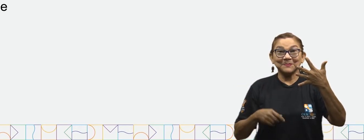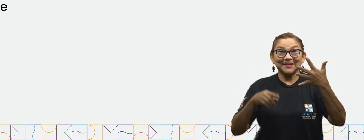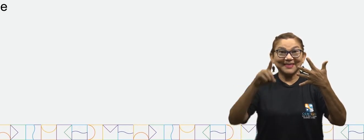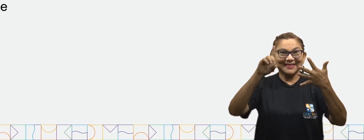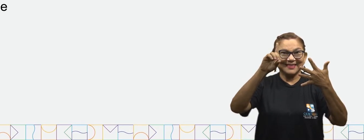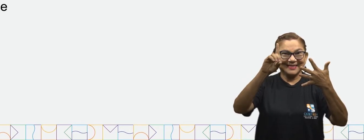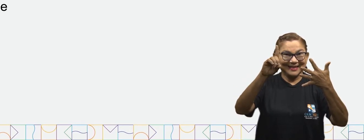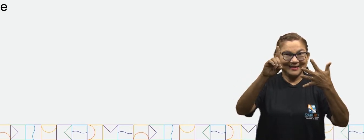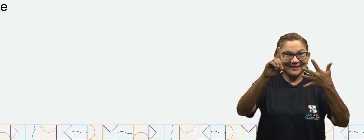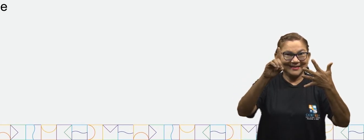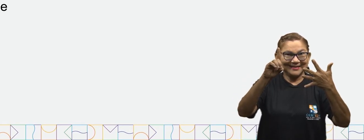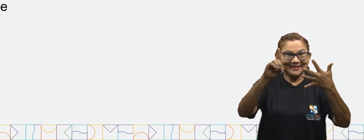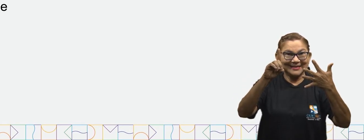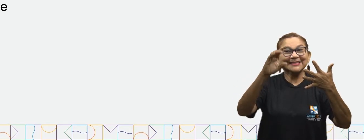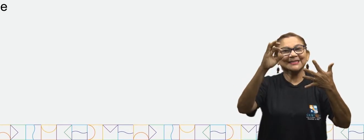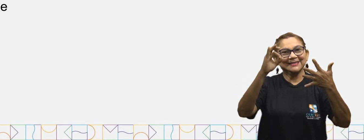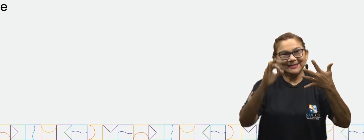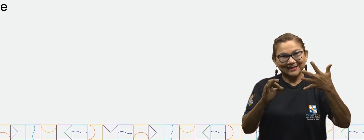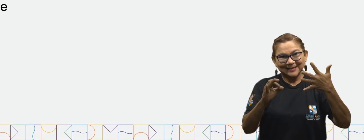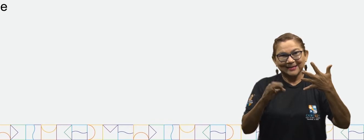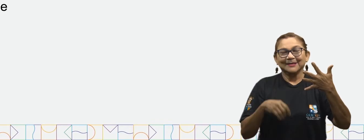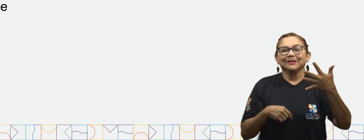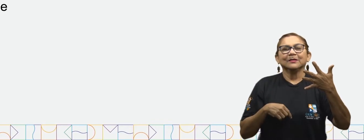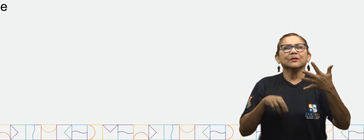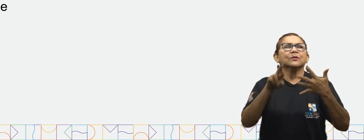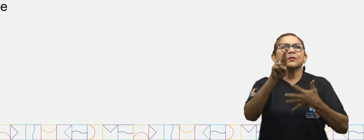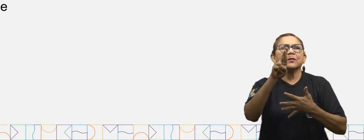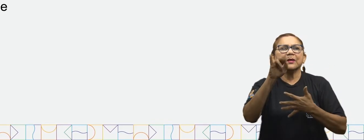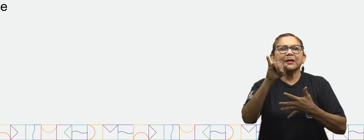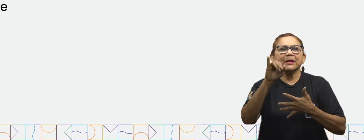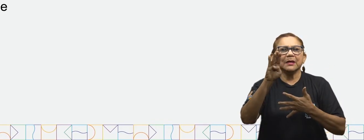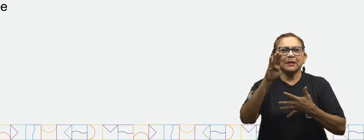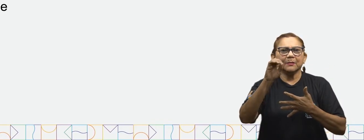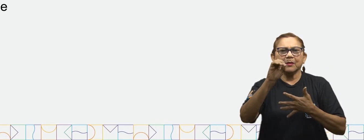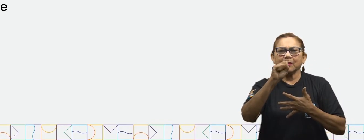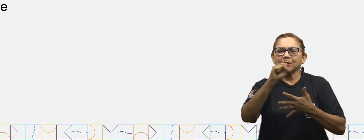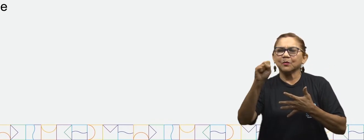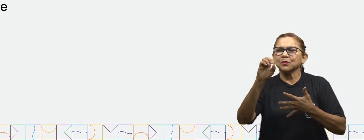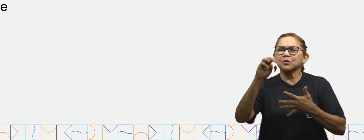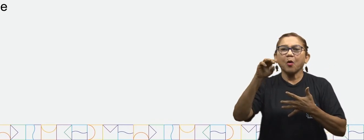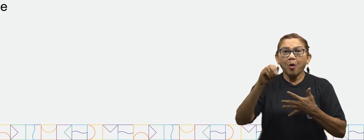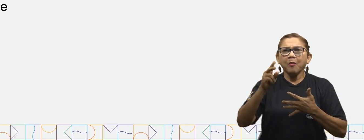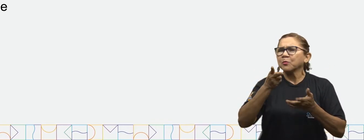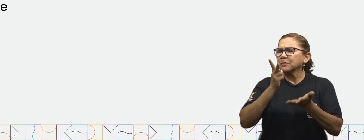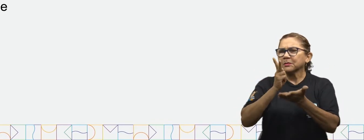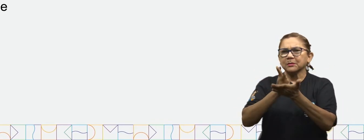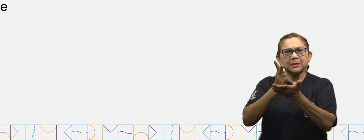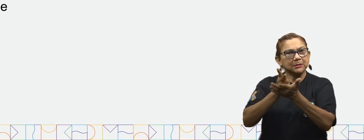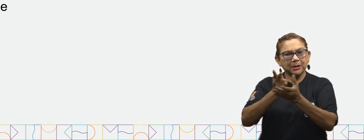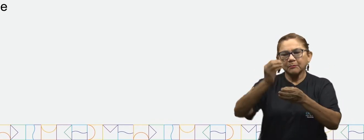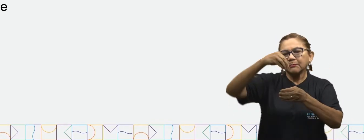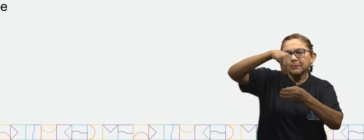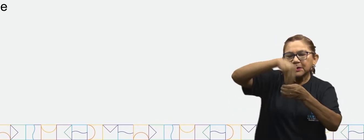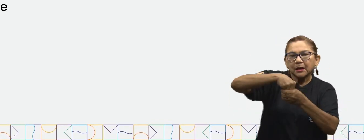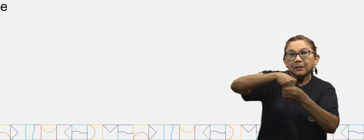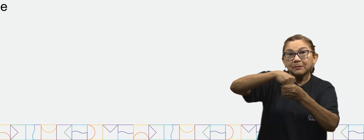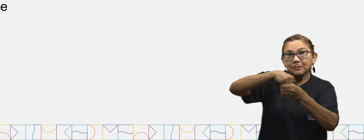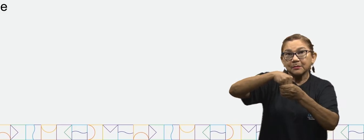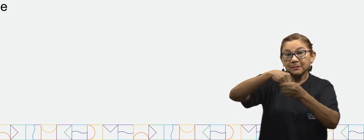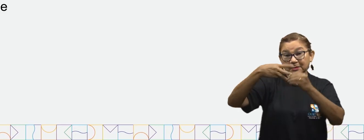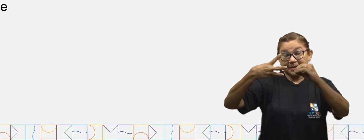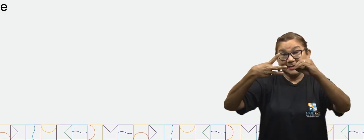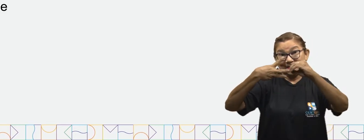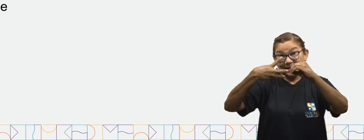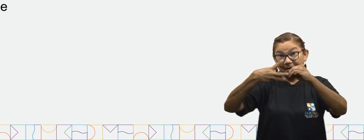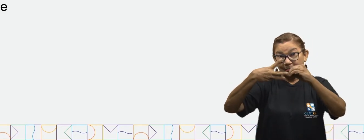D, ribossomos. Ribossomos estão presentes tanto em células procariontes, que são lá as células